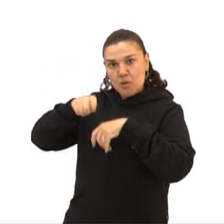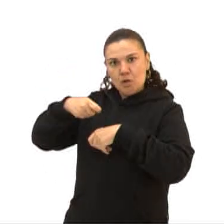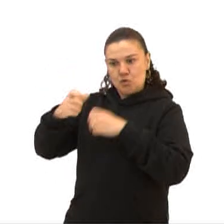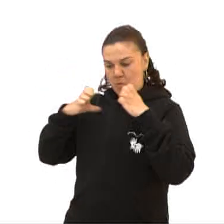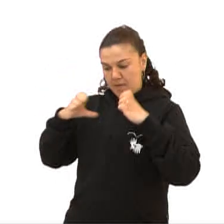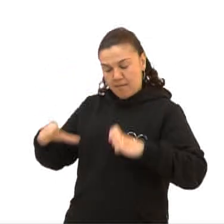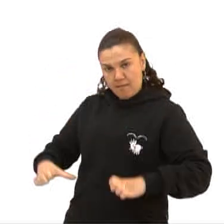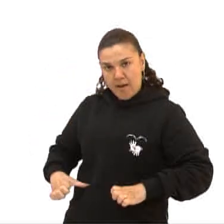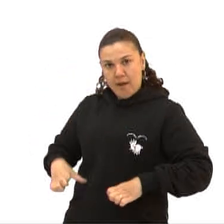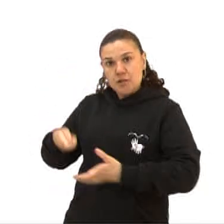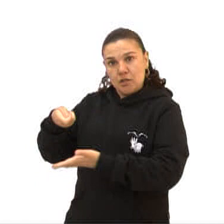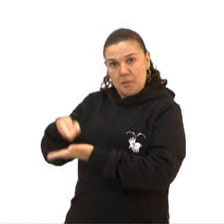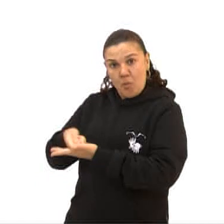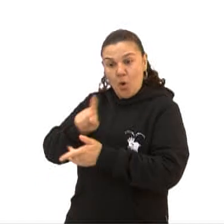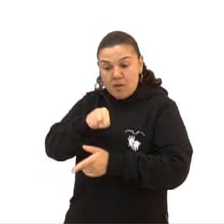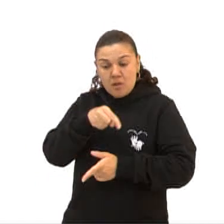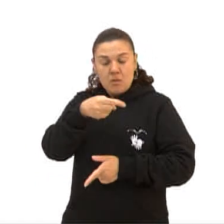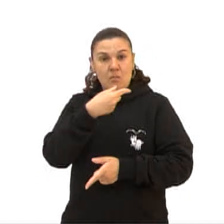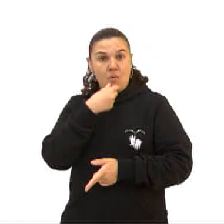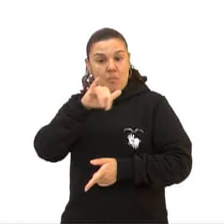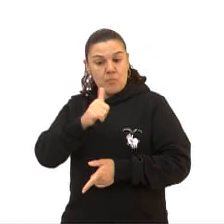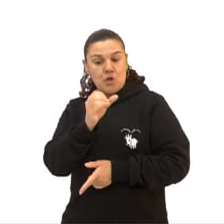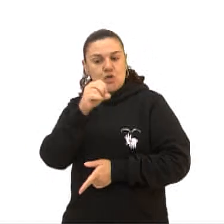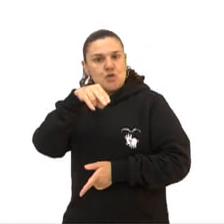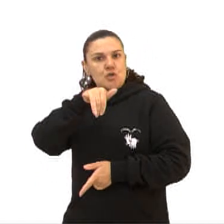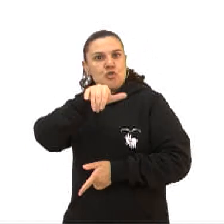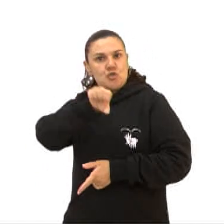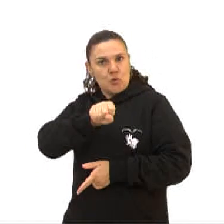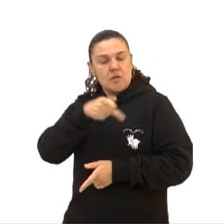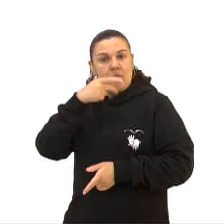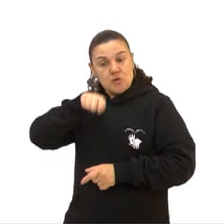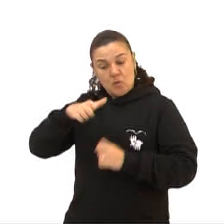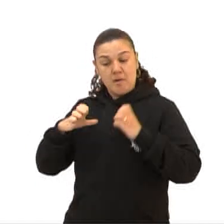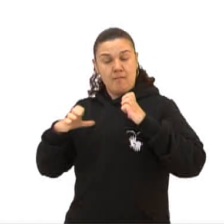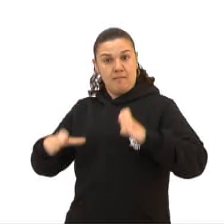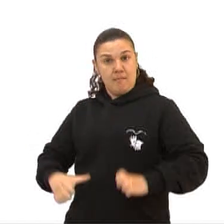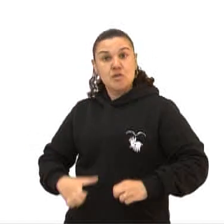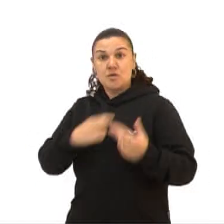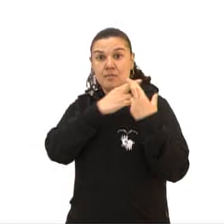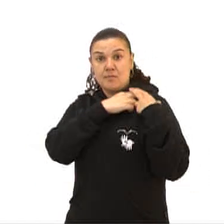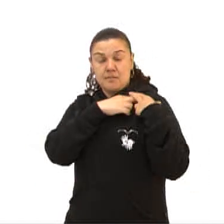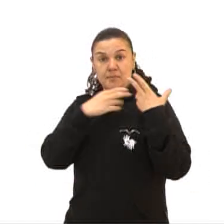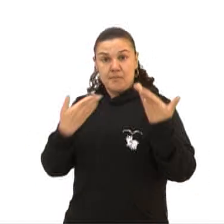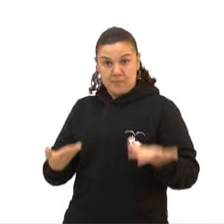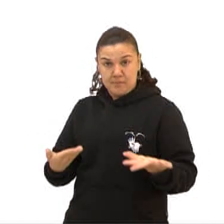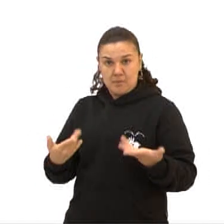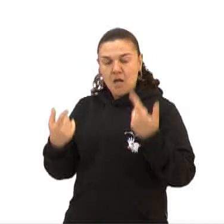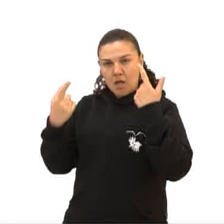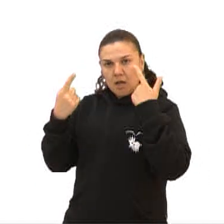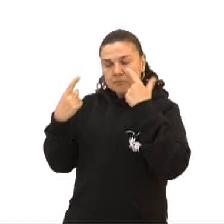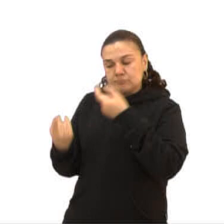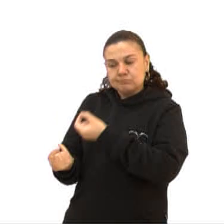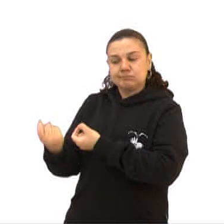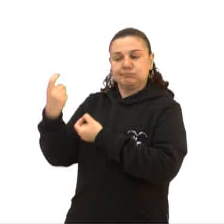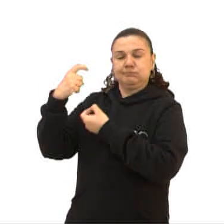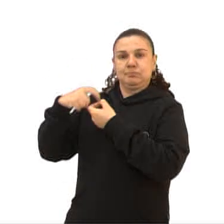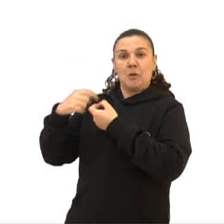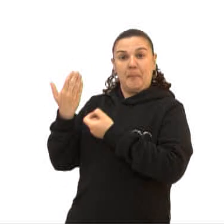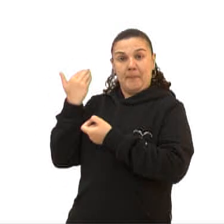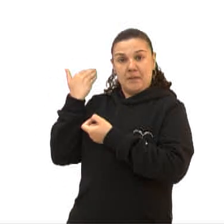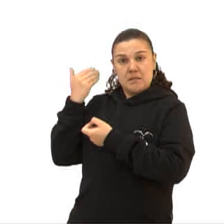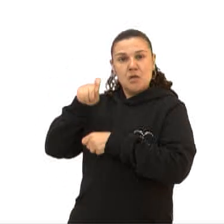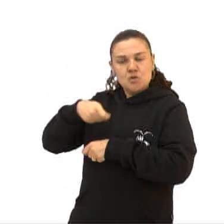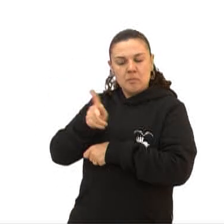Depois, o Hans Jonas nos fala sobre a ética da responsabilidade, fazendo uma revisão da leitura